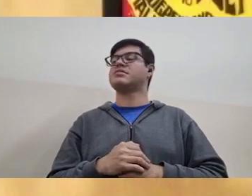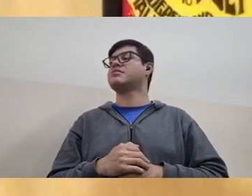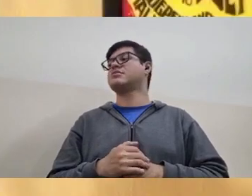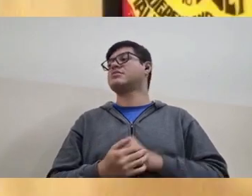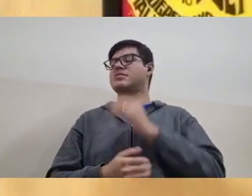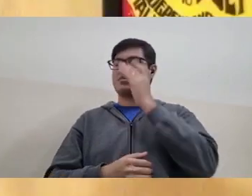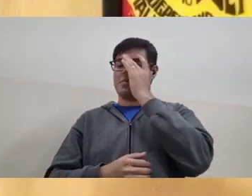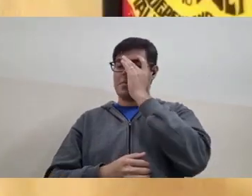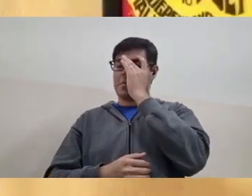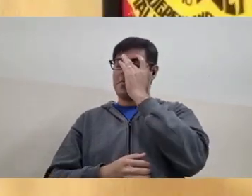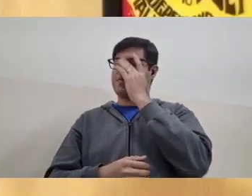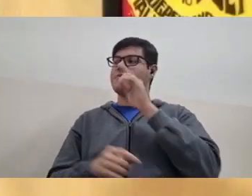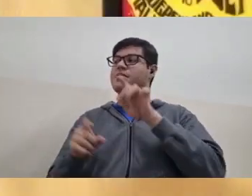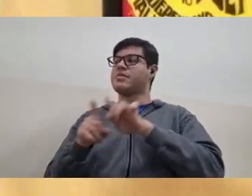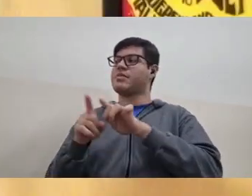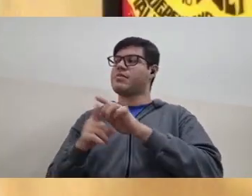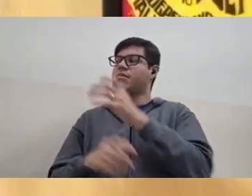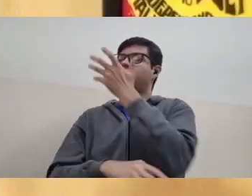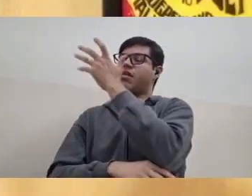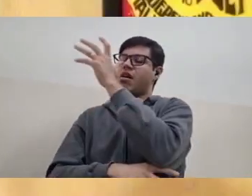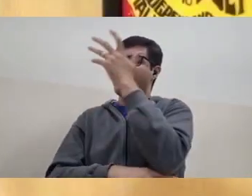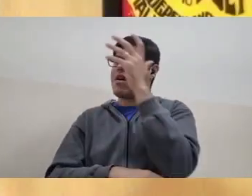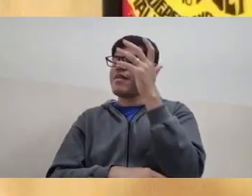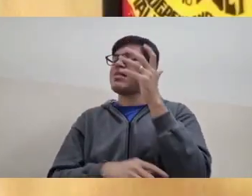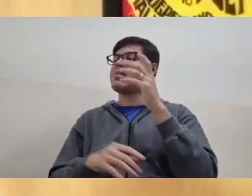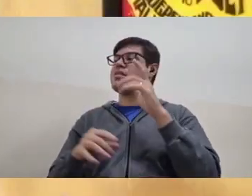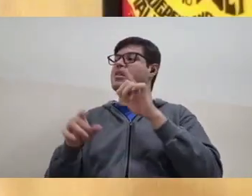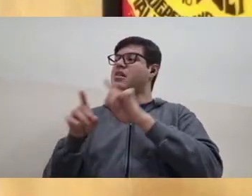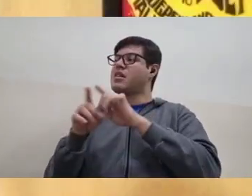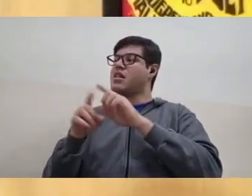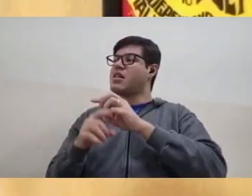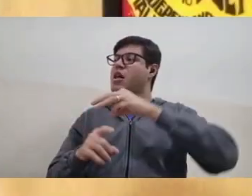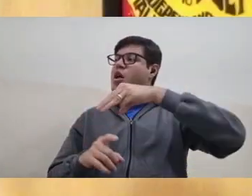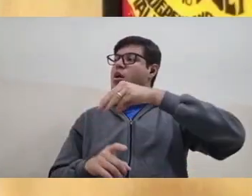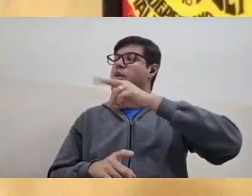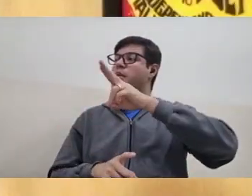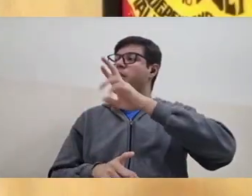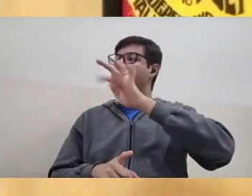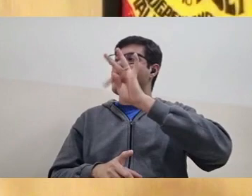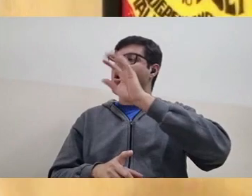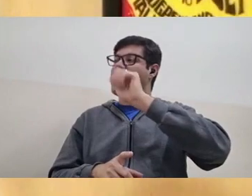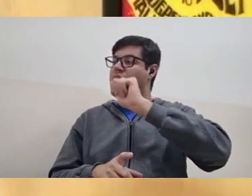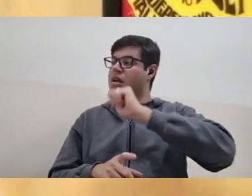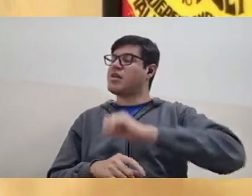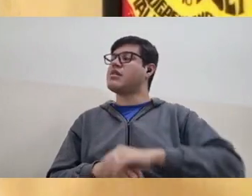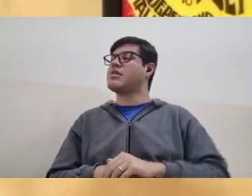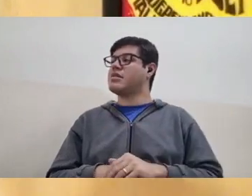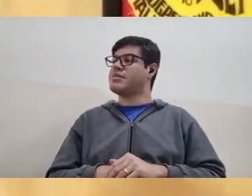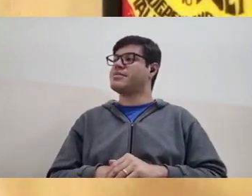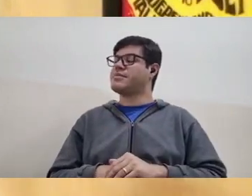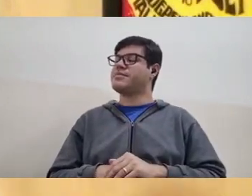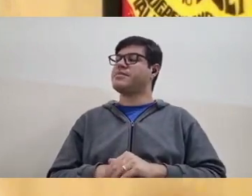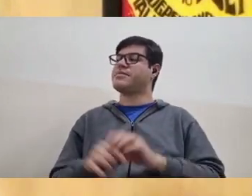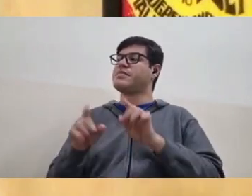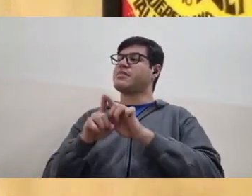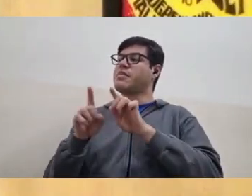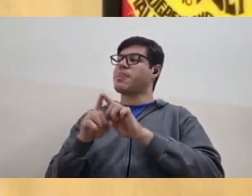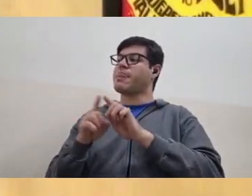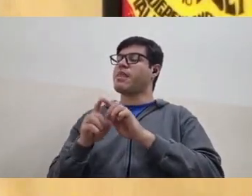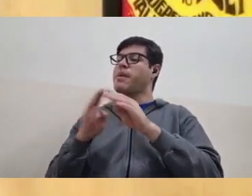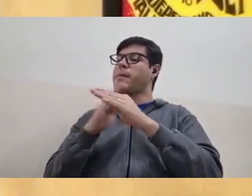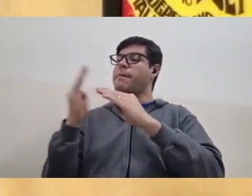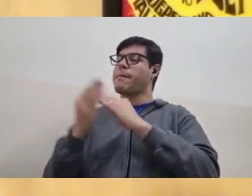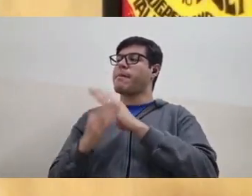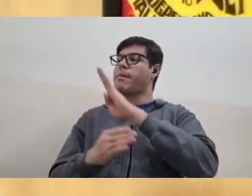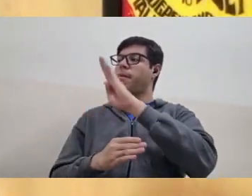a questão de árvores, de citros e tal, do greening, da murta, que eu entrei pelo assunto. O Bosque de Versalhes,